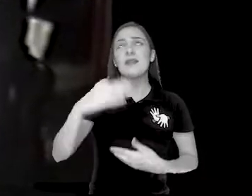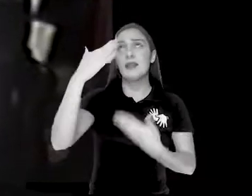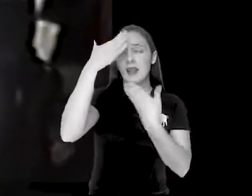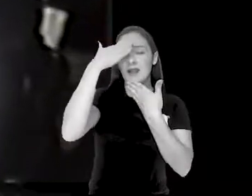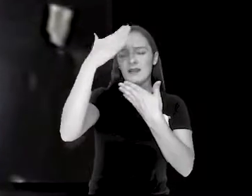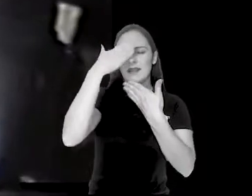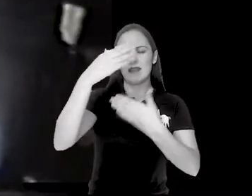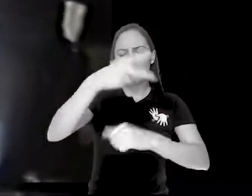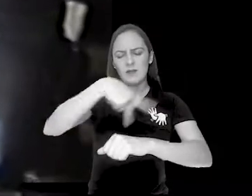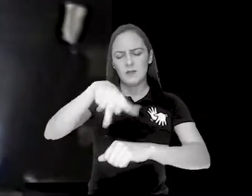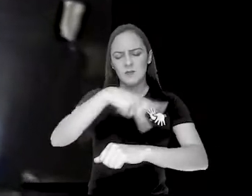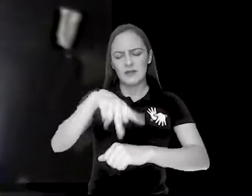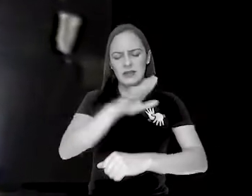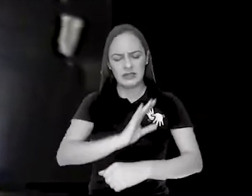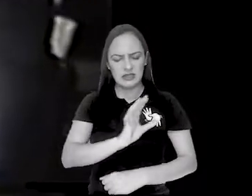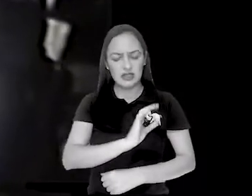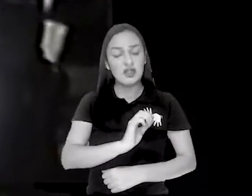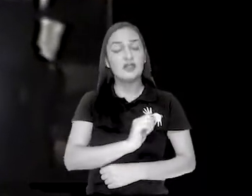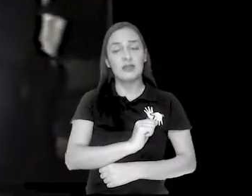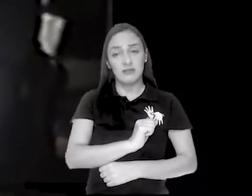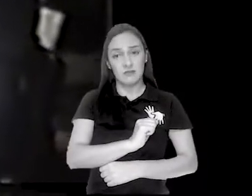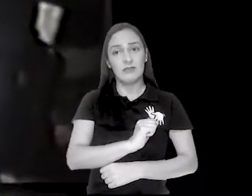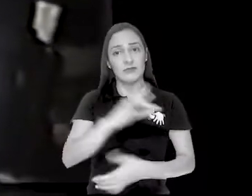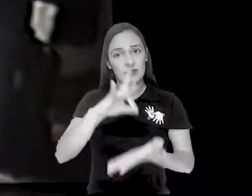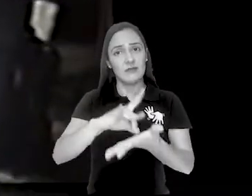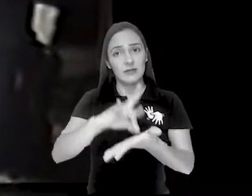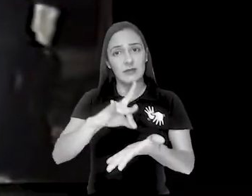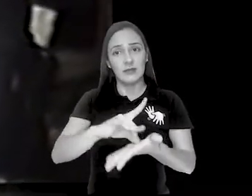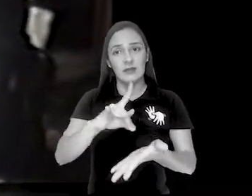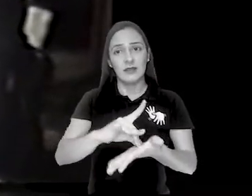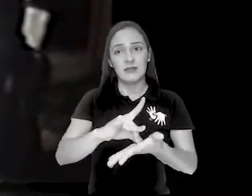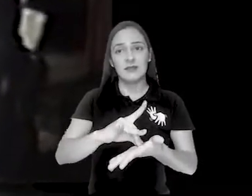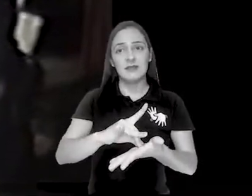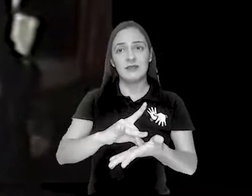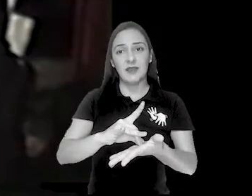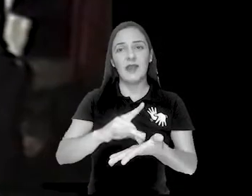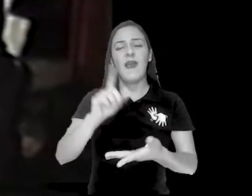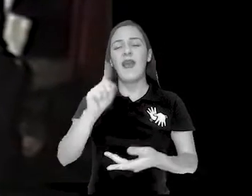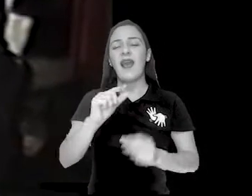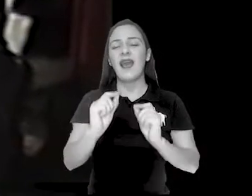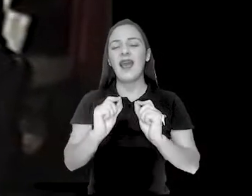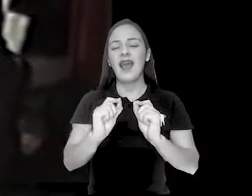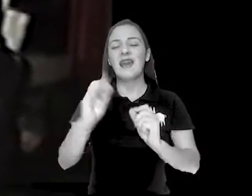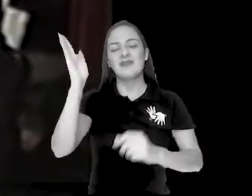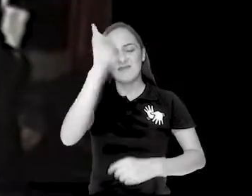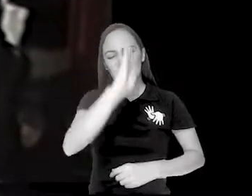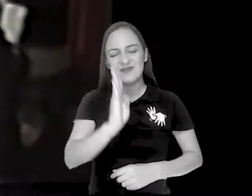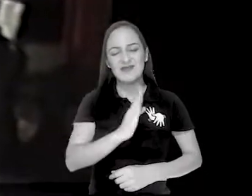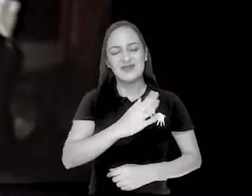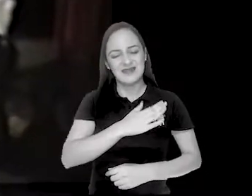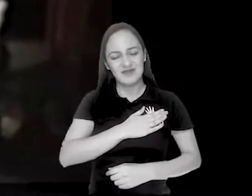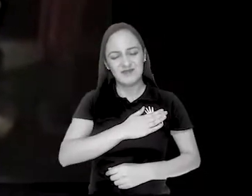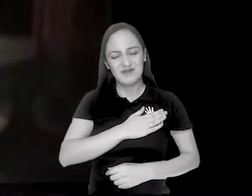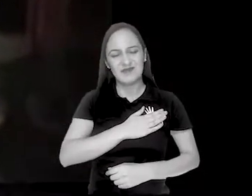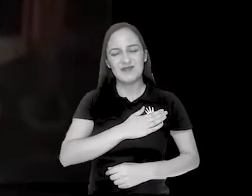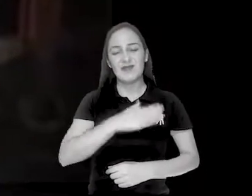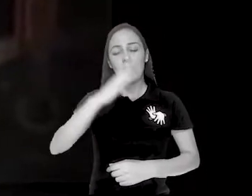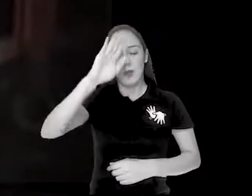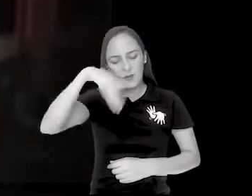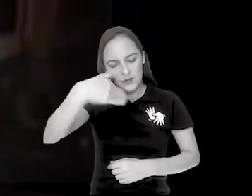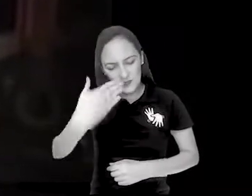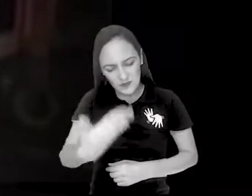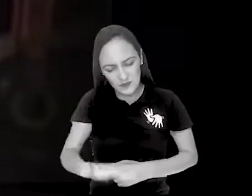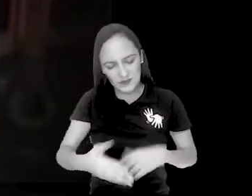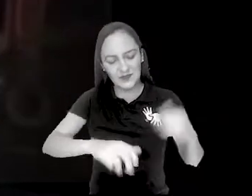aquela que realmente nós temos que amar, que é o Brasil, a nossa pátria, a nossa terra. Homenagem da